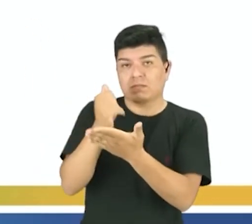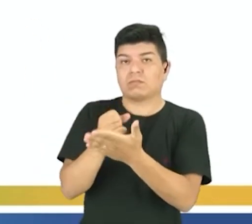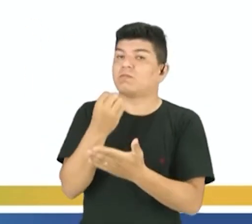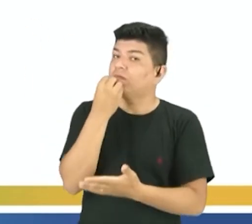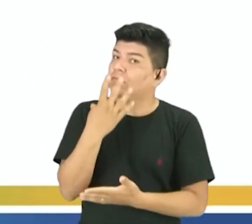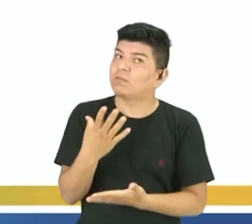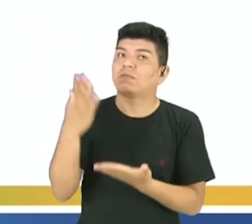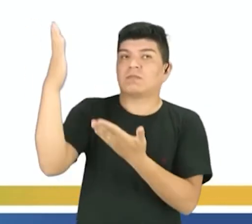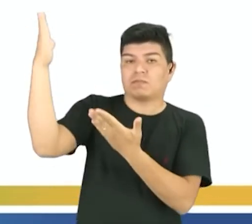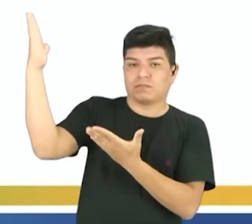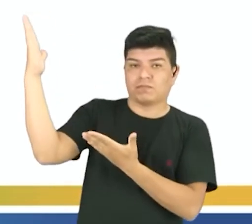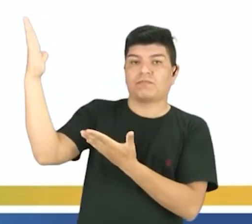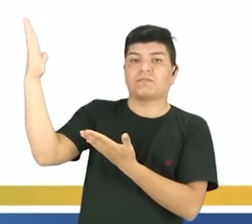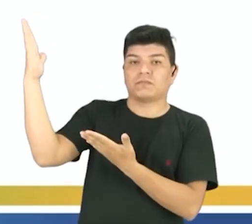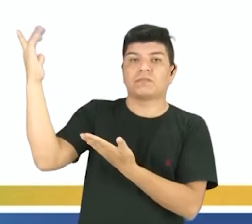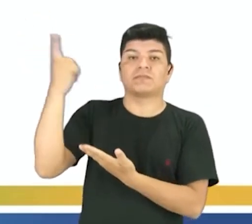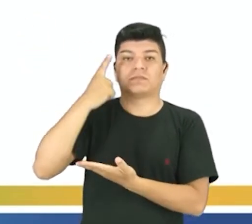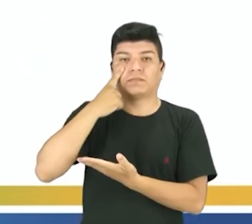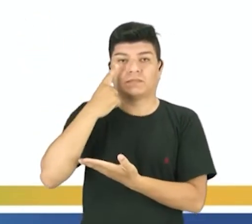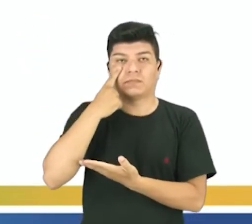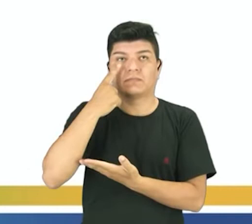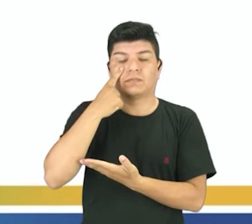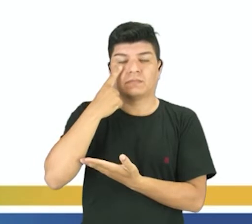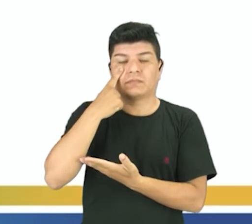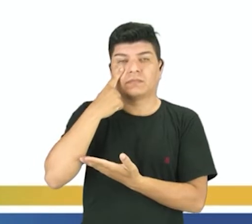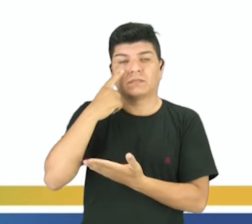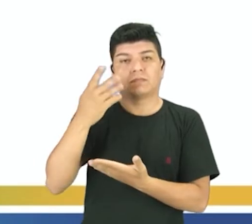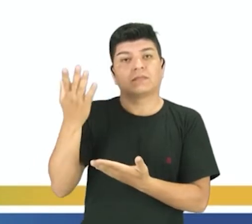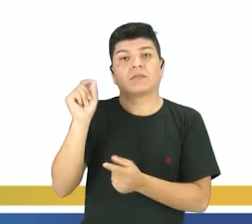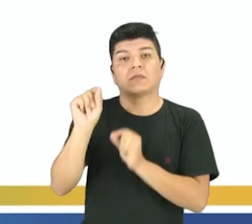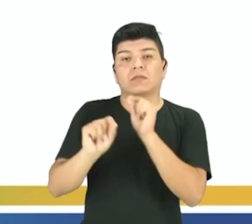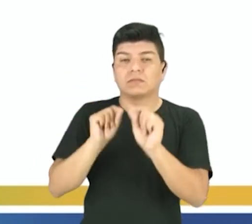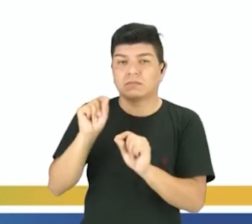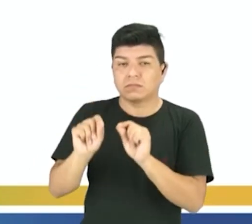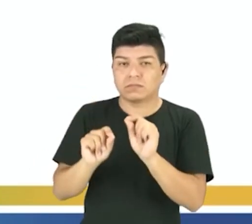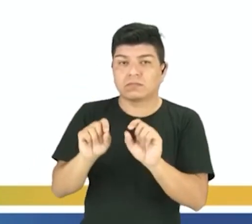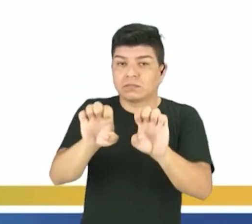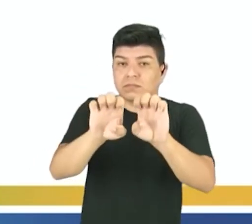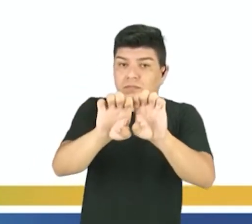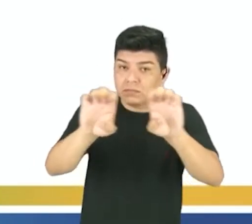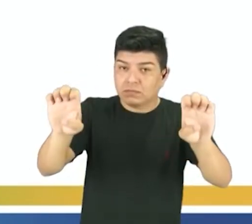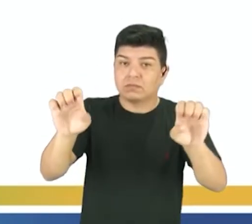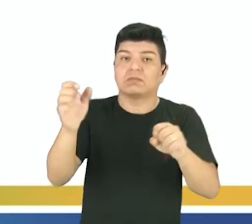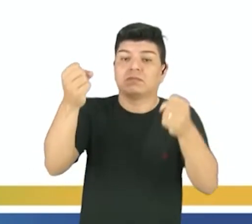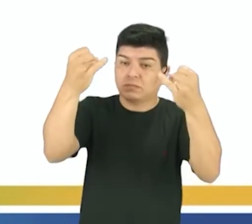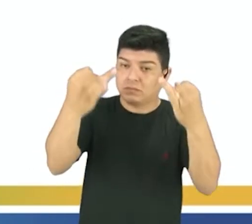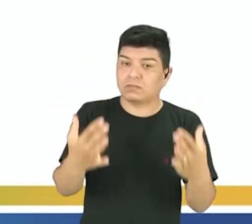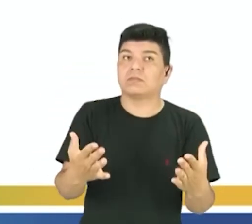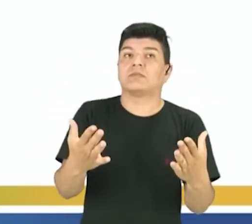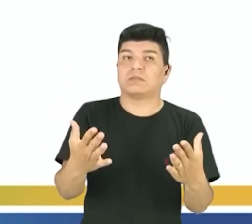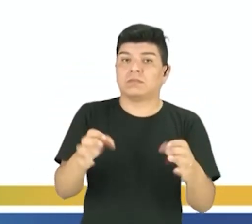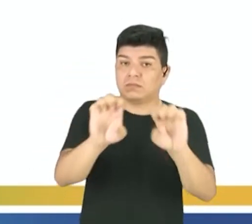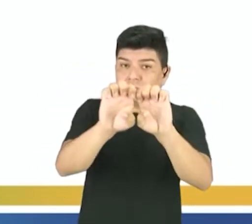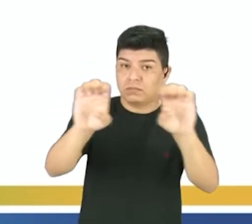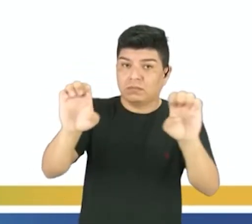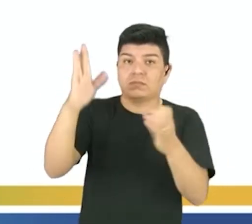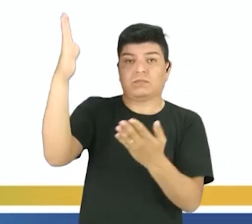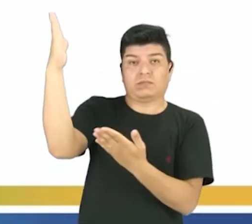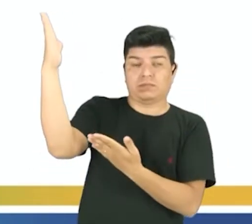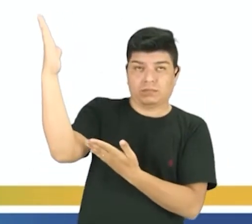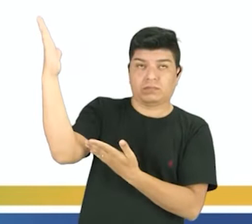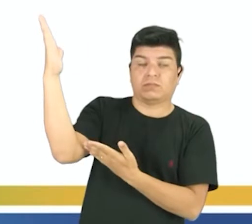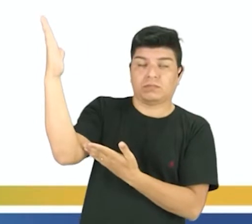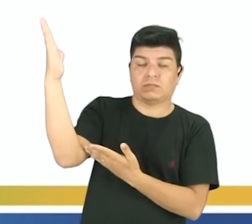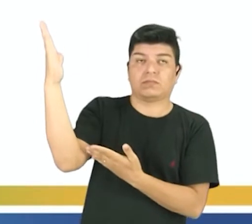corte. Prestem atenção, basicamente aí nas estruturas que eu falei para vocês. Essa estrutura aí já é uma estrutura